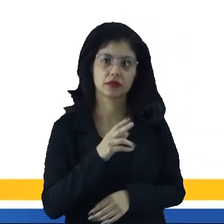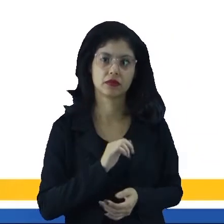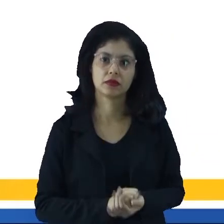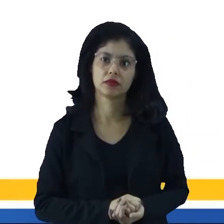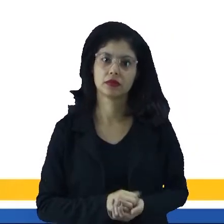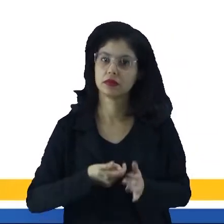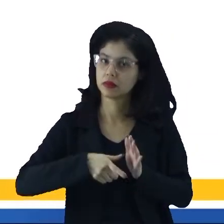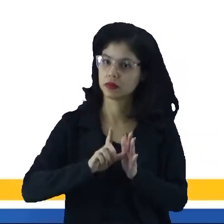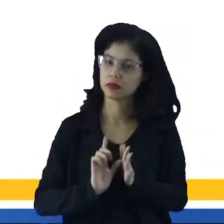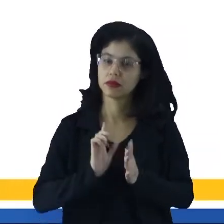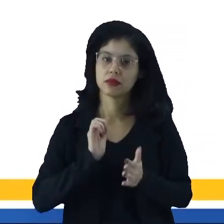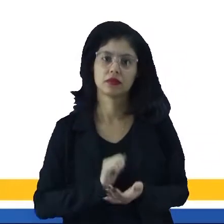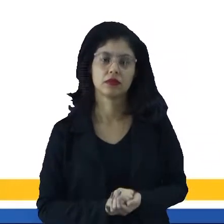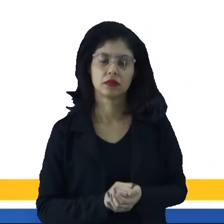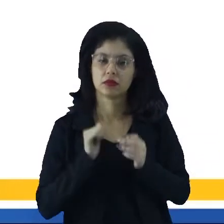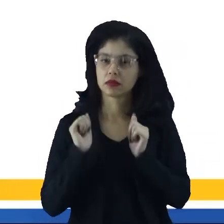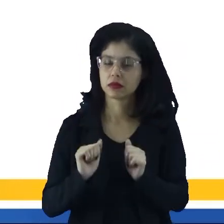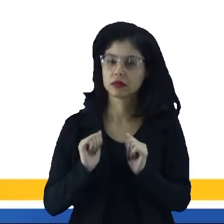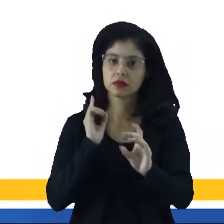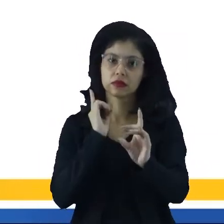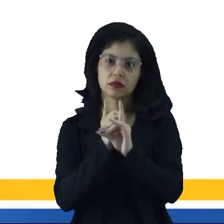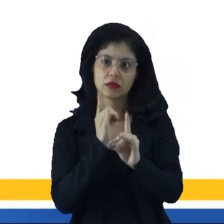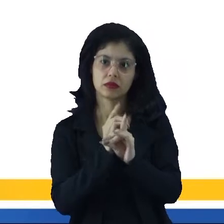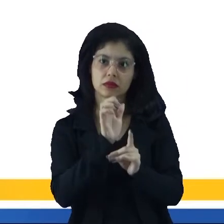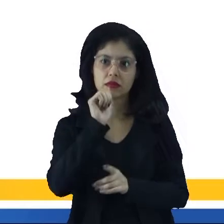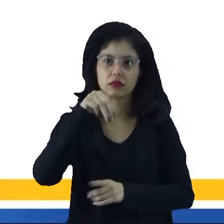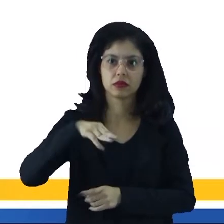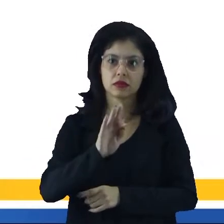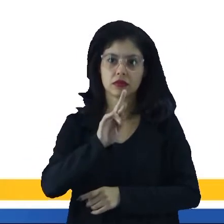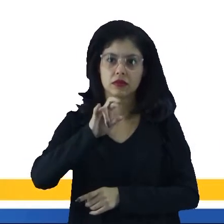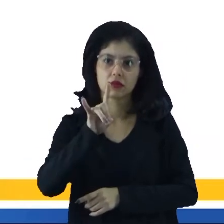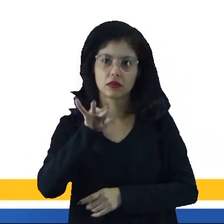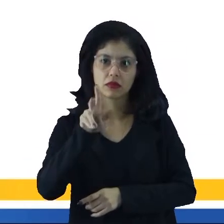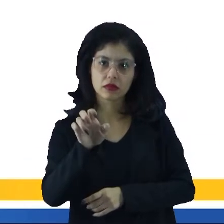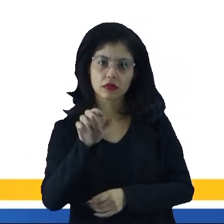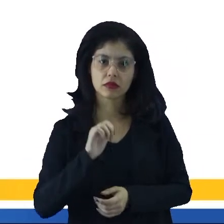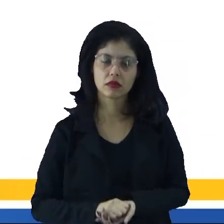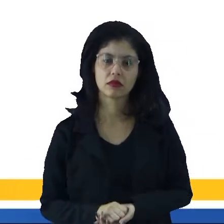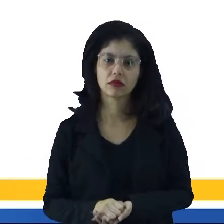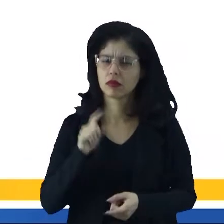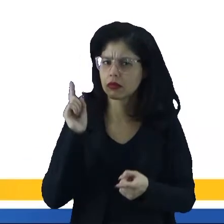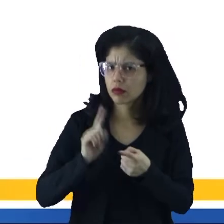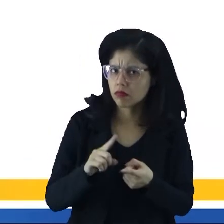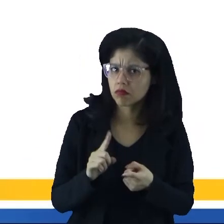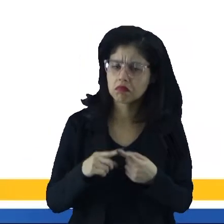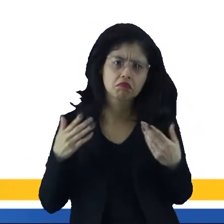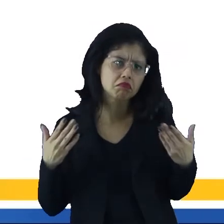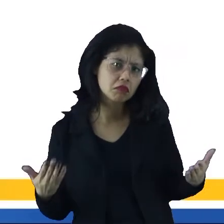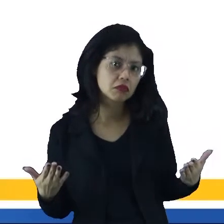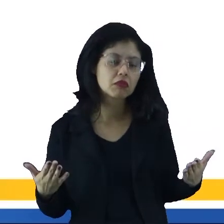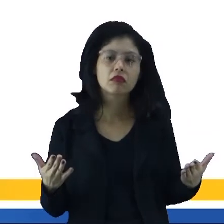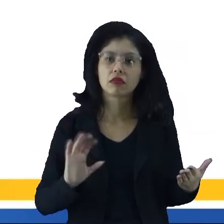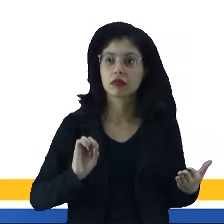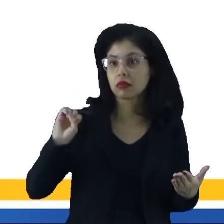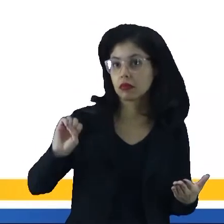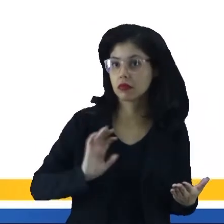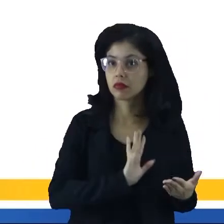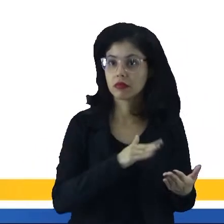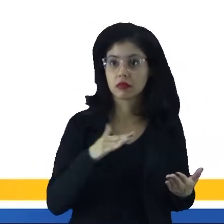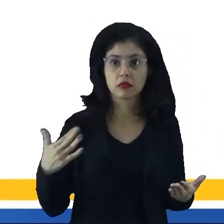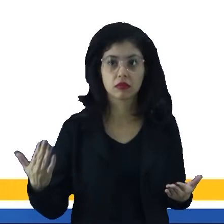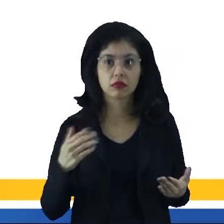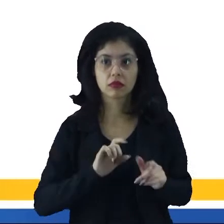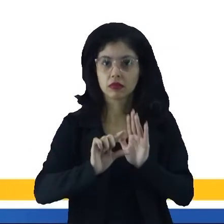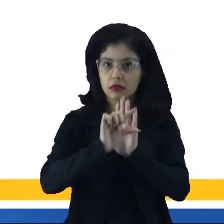telinha anterior, eu também posso encontrar ambiguidade. Vocês veem aí, ó. Por que ambiguidade? Ocorre quando